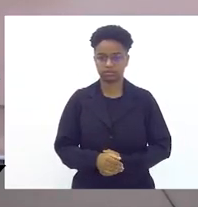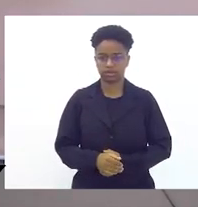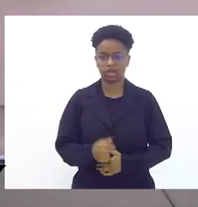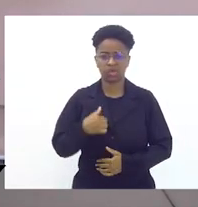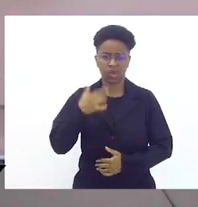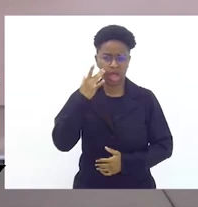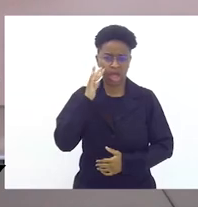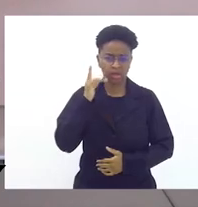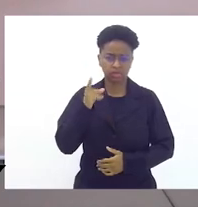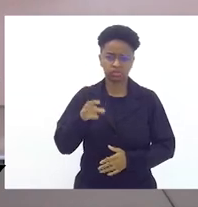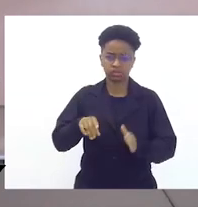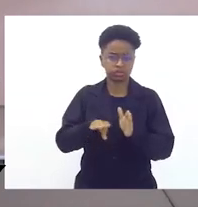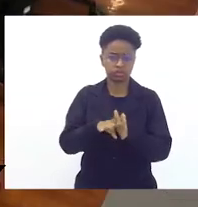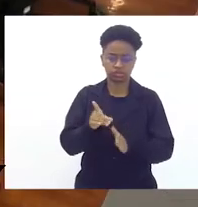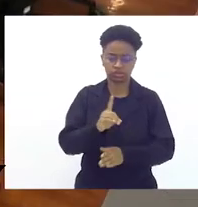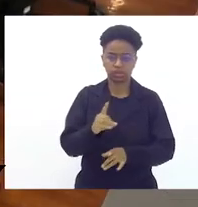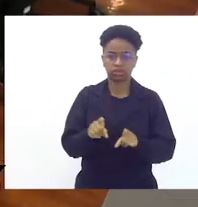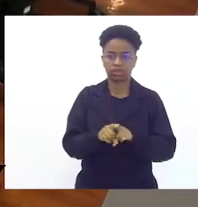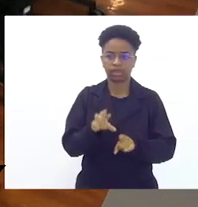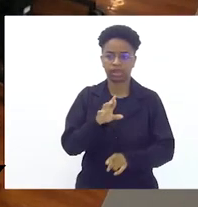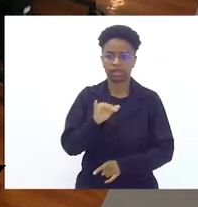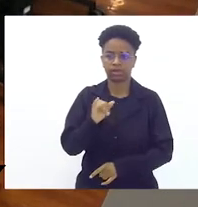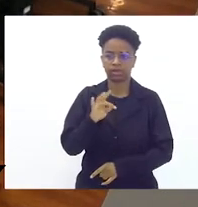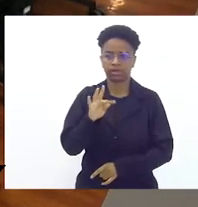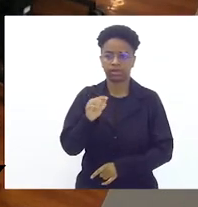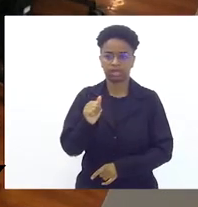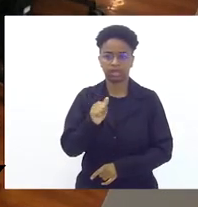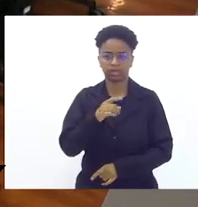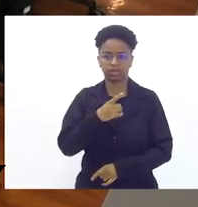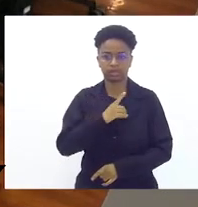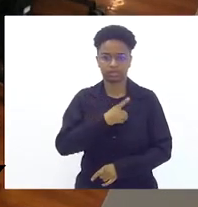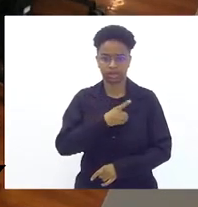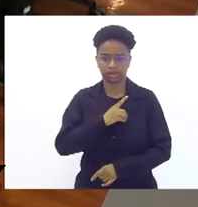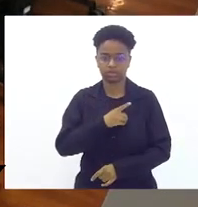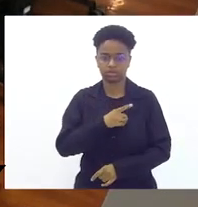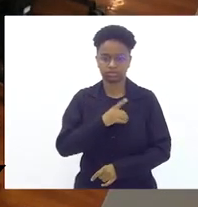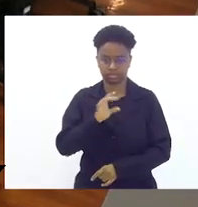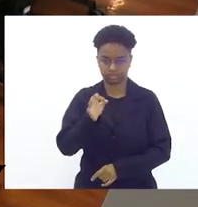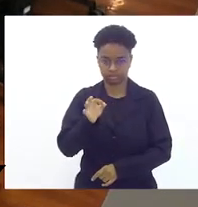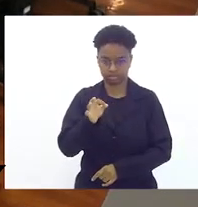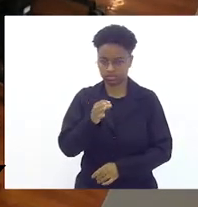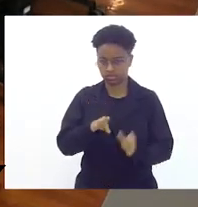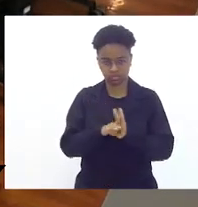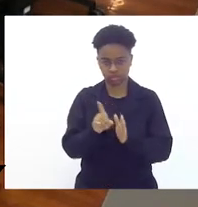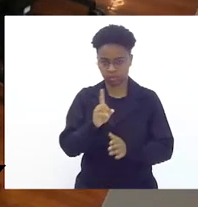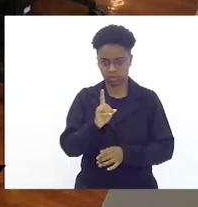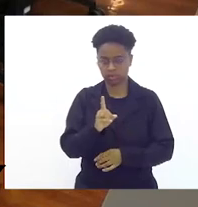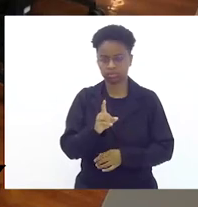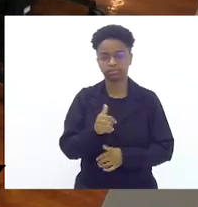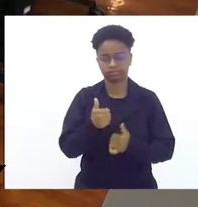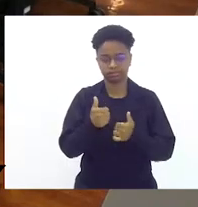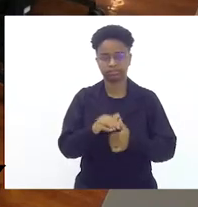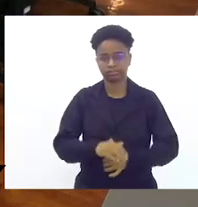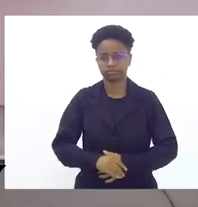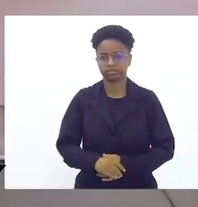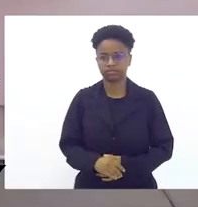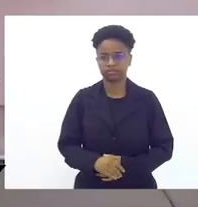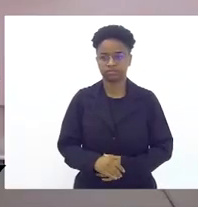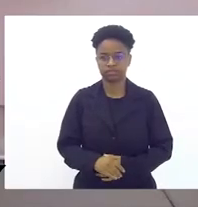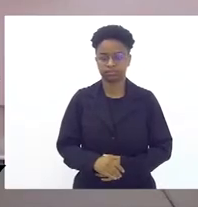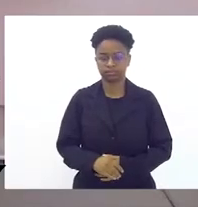ainda a delegada Rita de Cássia Salim Tavares da decade não chegou ainda né bom